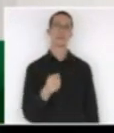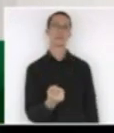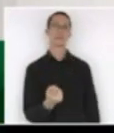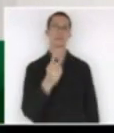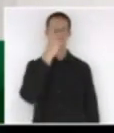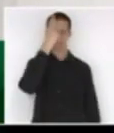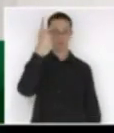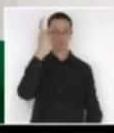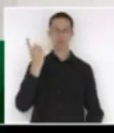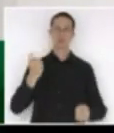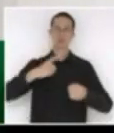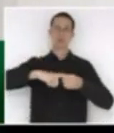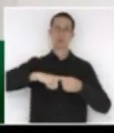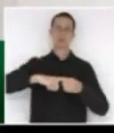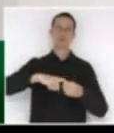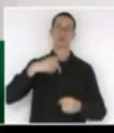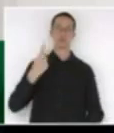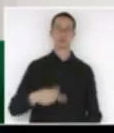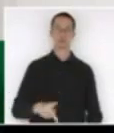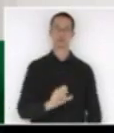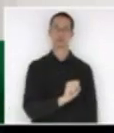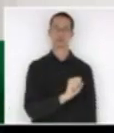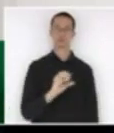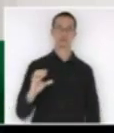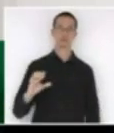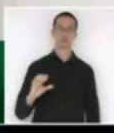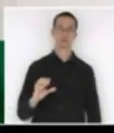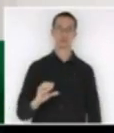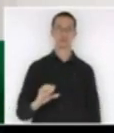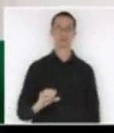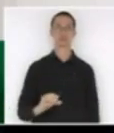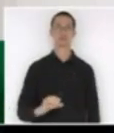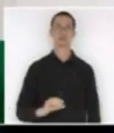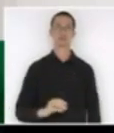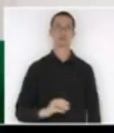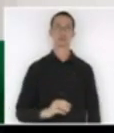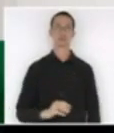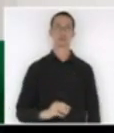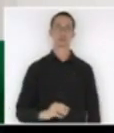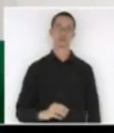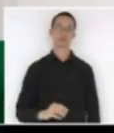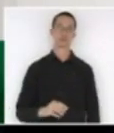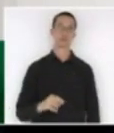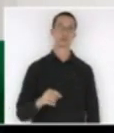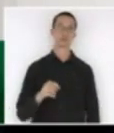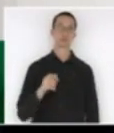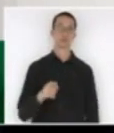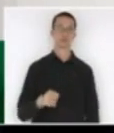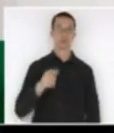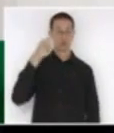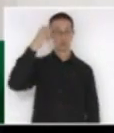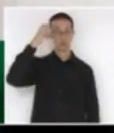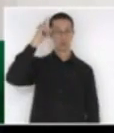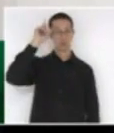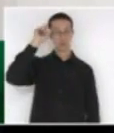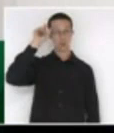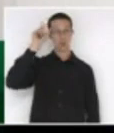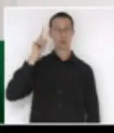filiados no estado de Santa Catarina, a CIADESP, teve o seu momento eletivo ontem, foi um